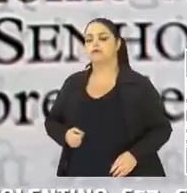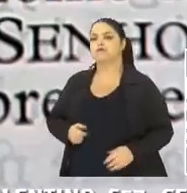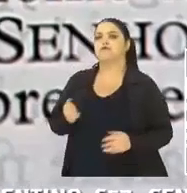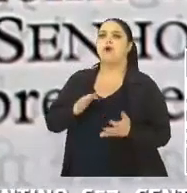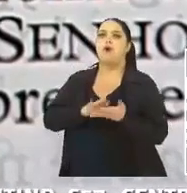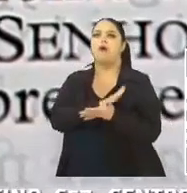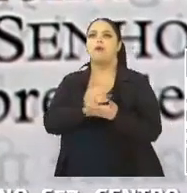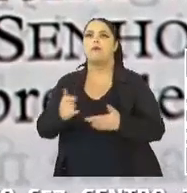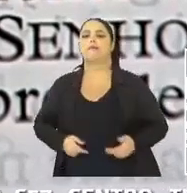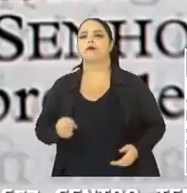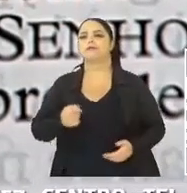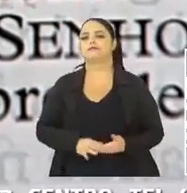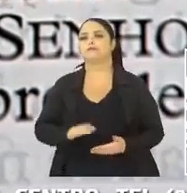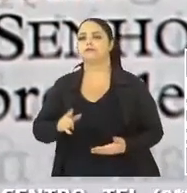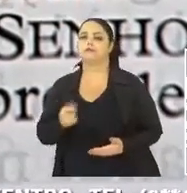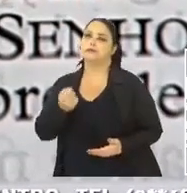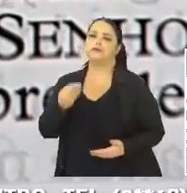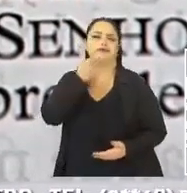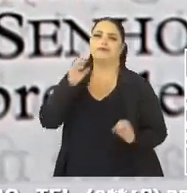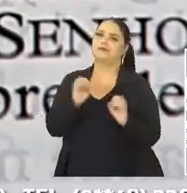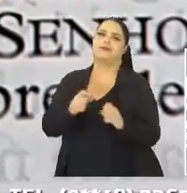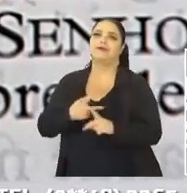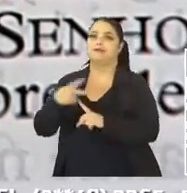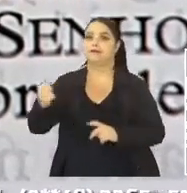homens. Não tinha a mínima chance.